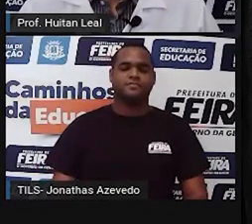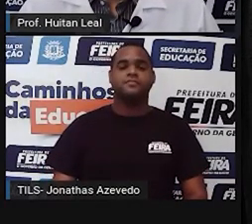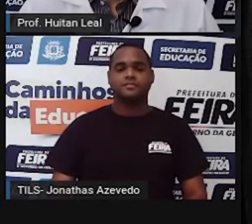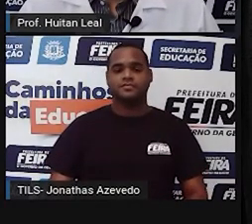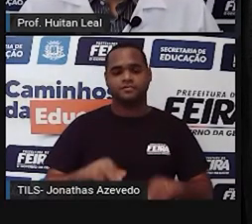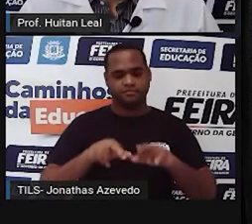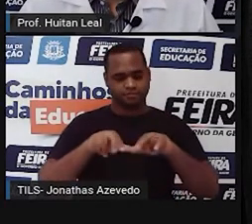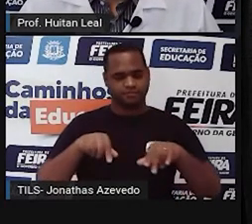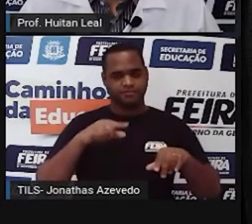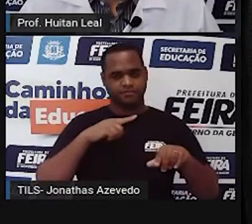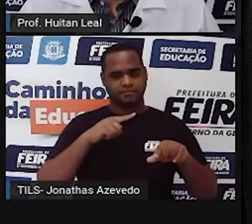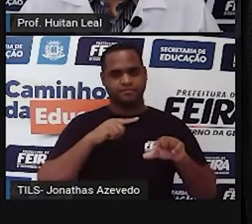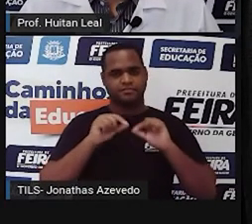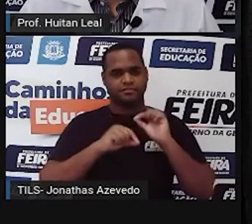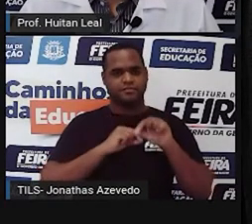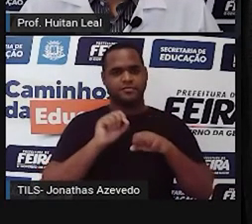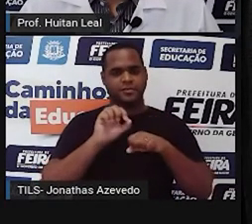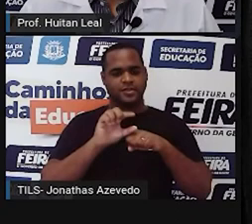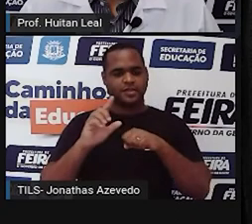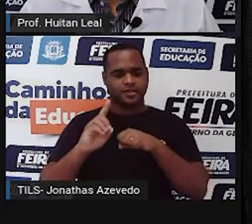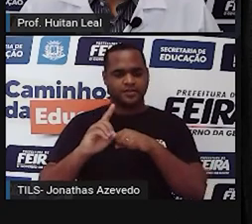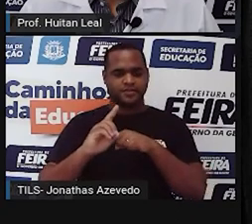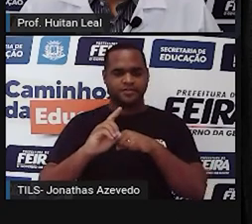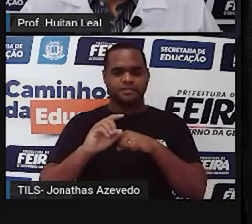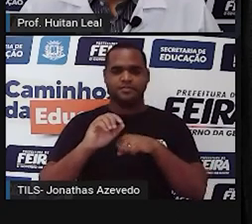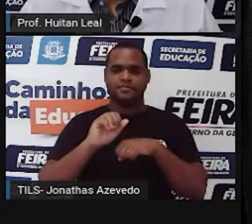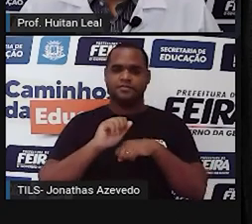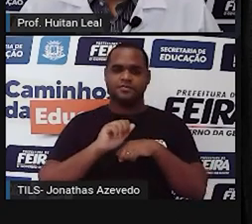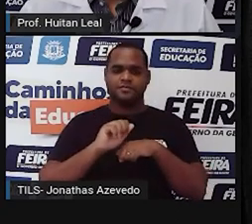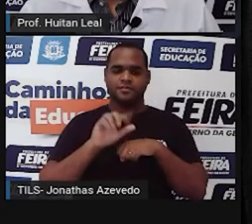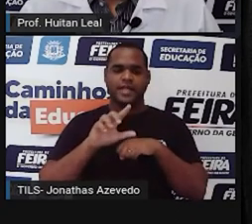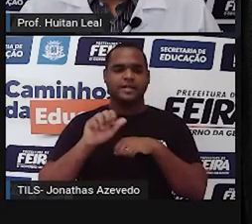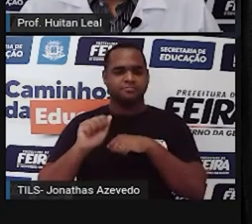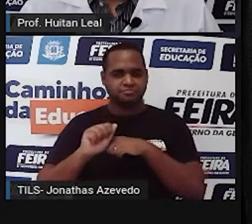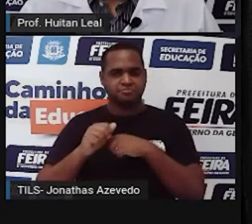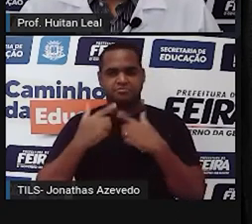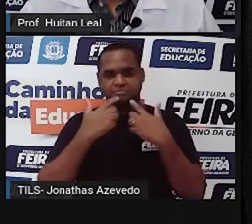as locuções adverbial. O que é uma locução adverbial? É uma